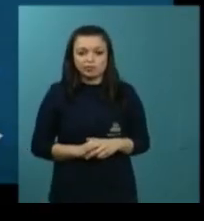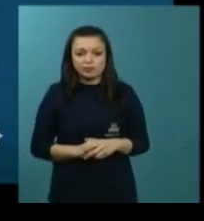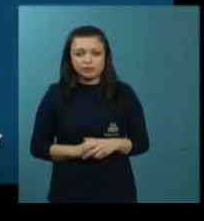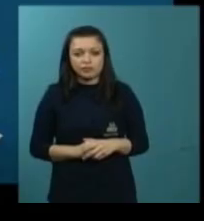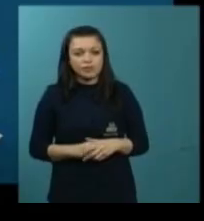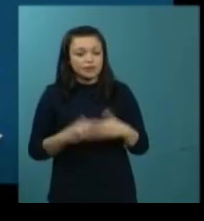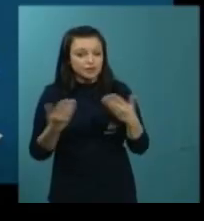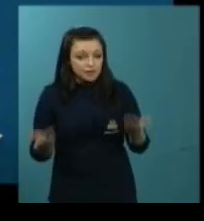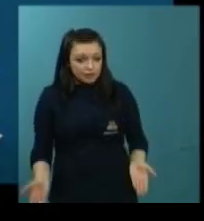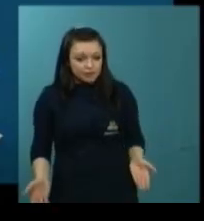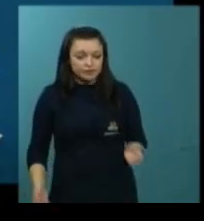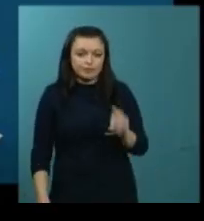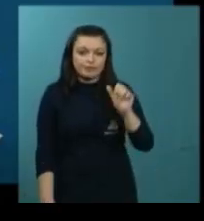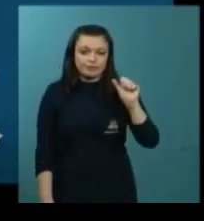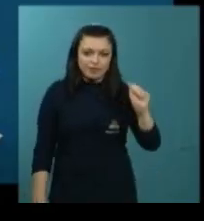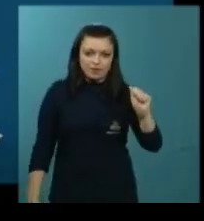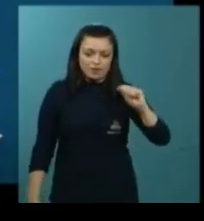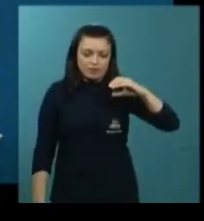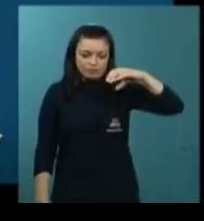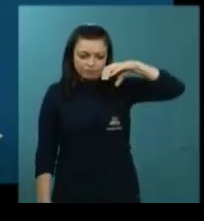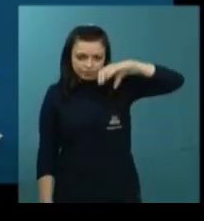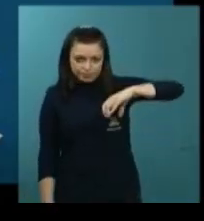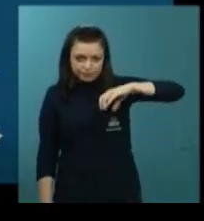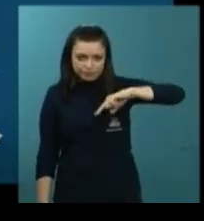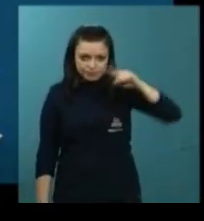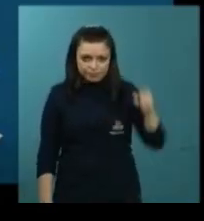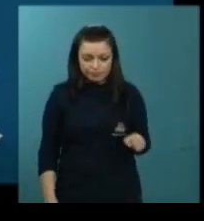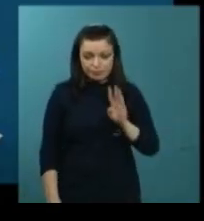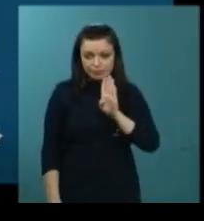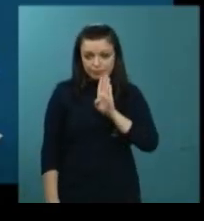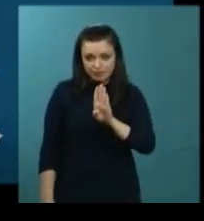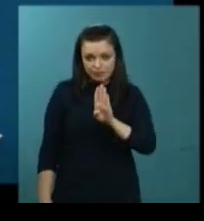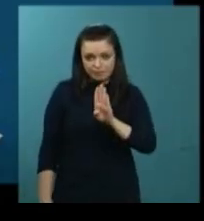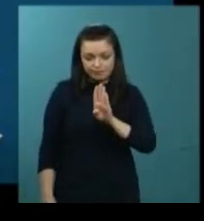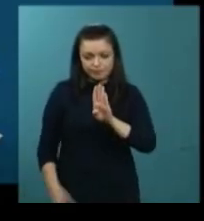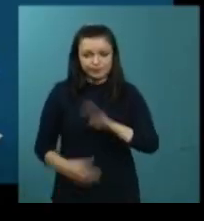a interseção dos conjuntos A e B